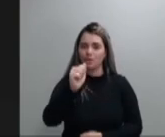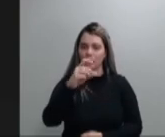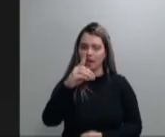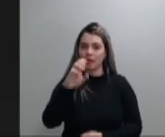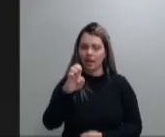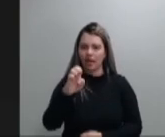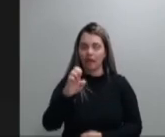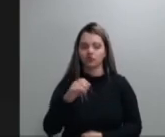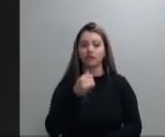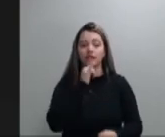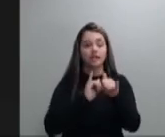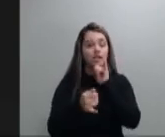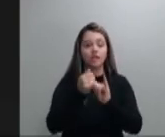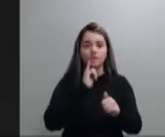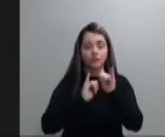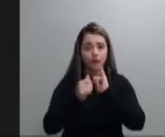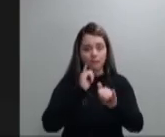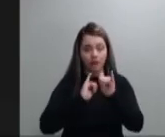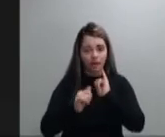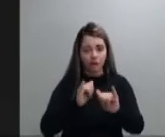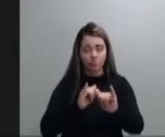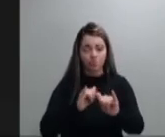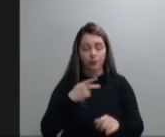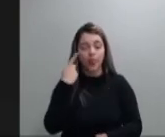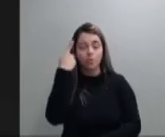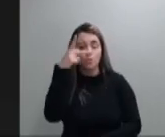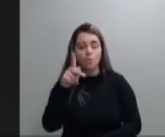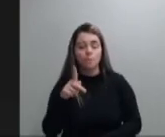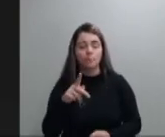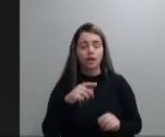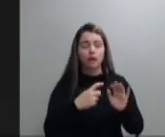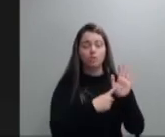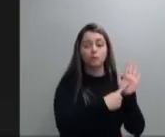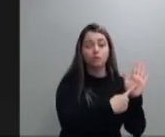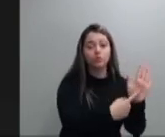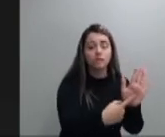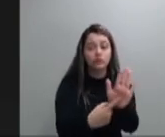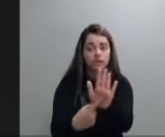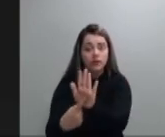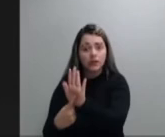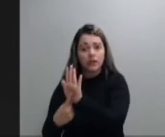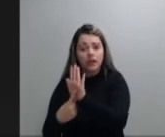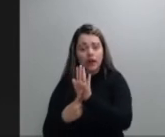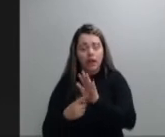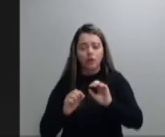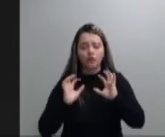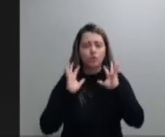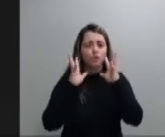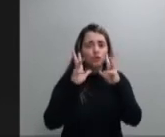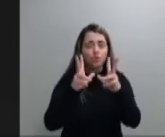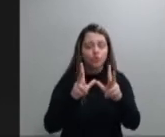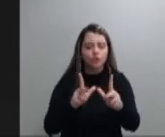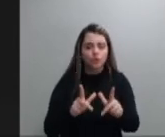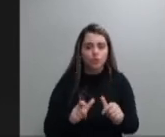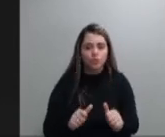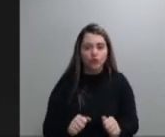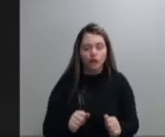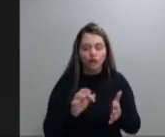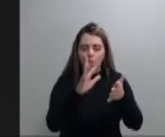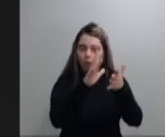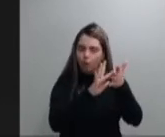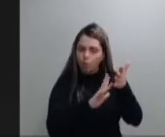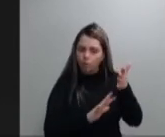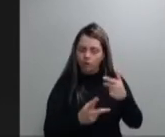informado disso para se manifestar sobre uma uma planilha de intenções de duas